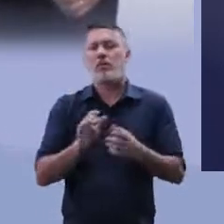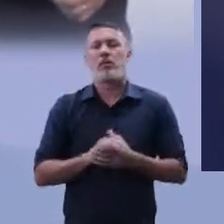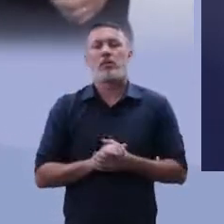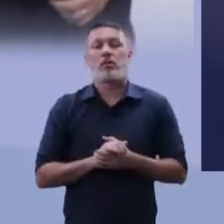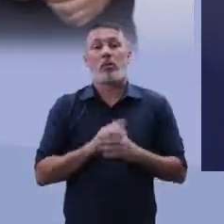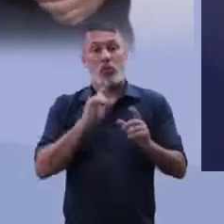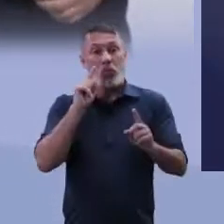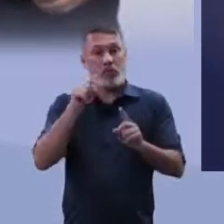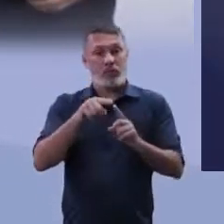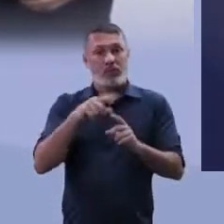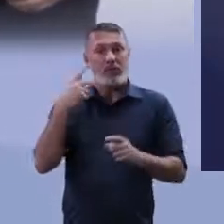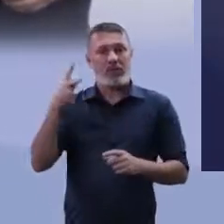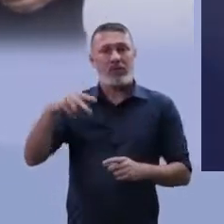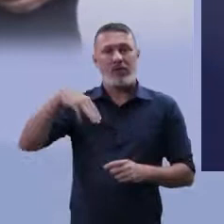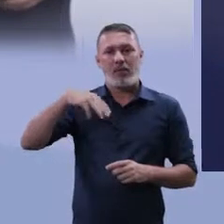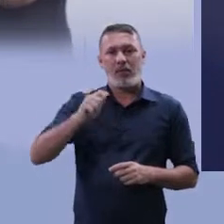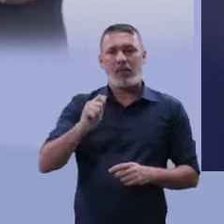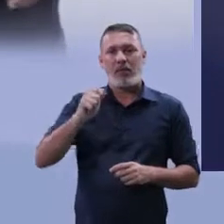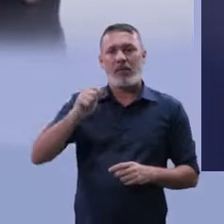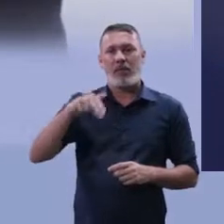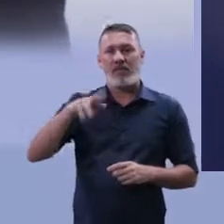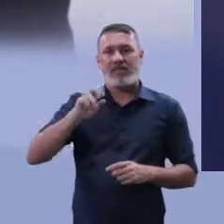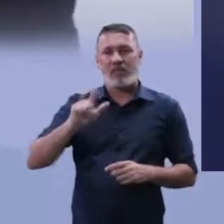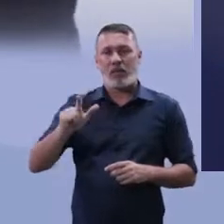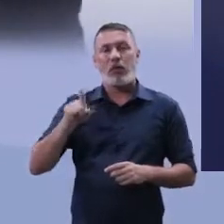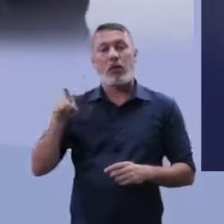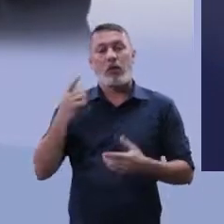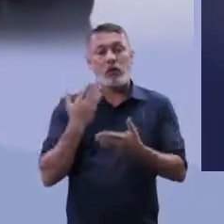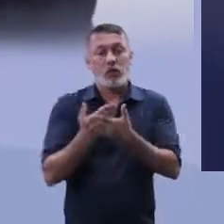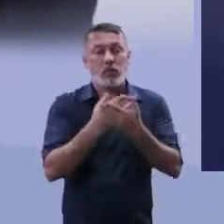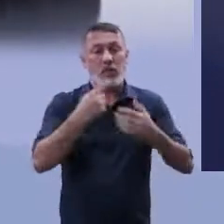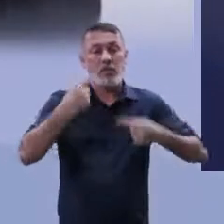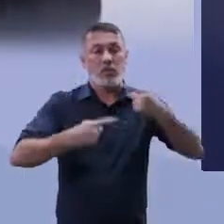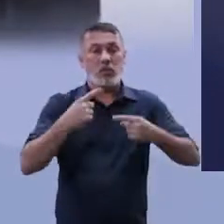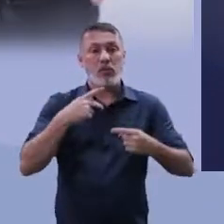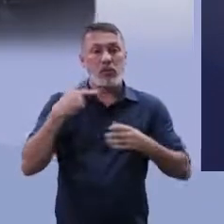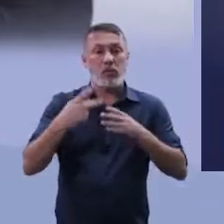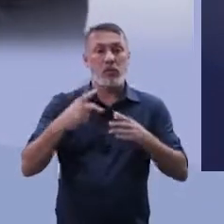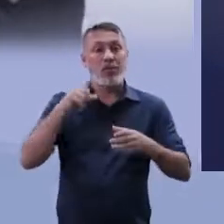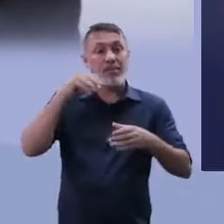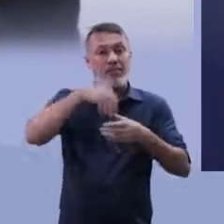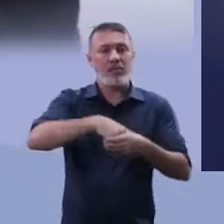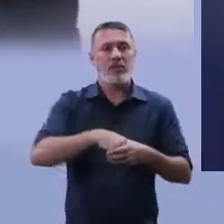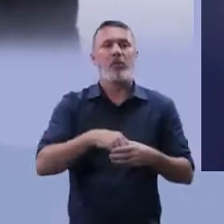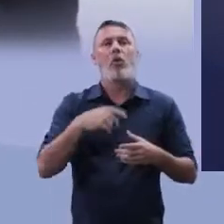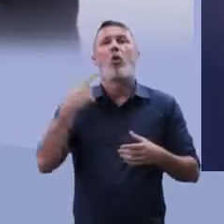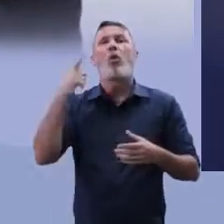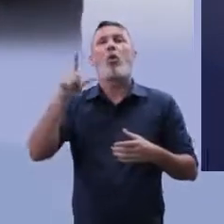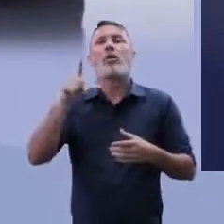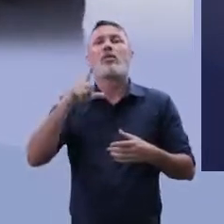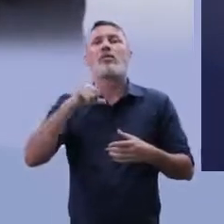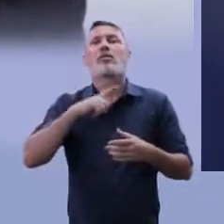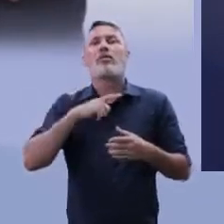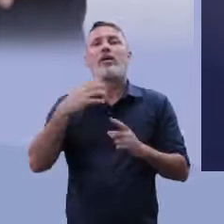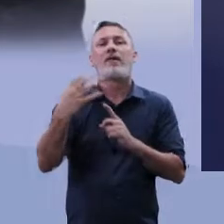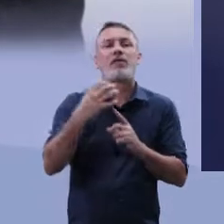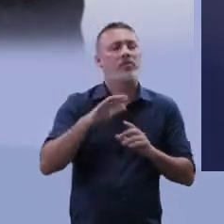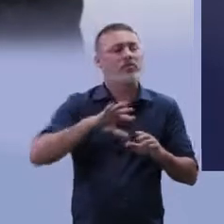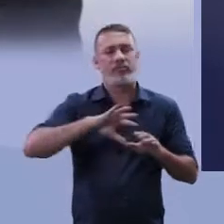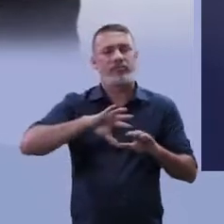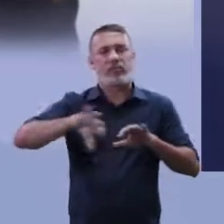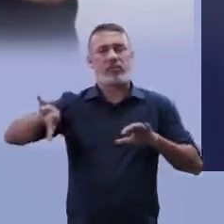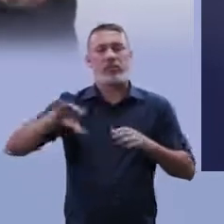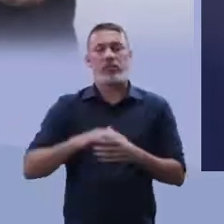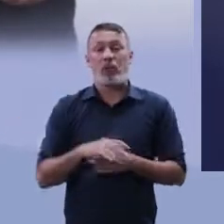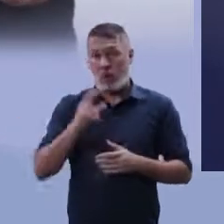importante é que o objetivo do Maquiavel é estudar a política pela política e afastar as outras